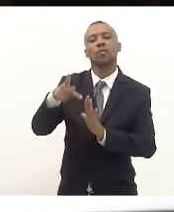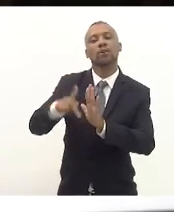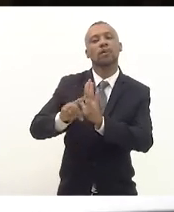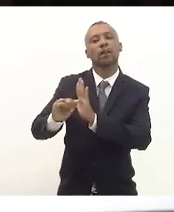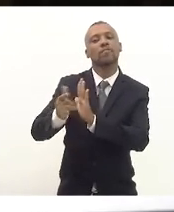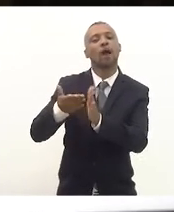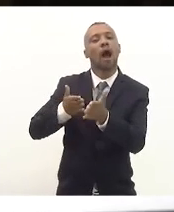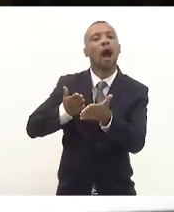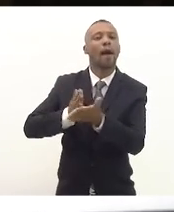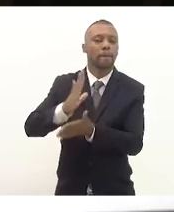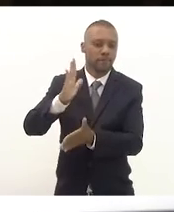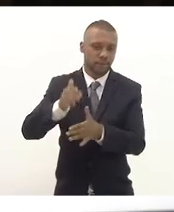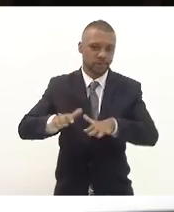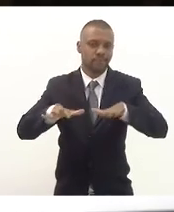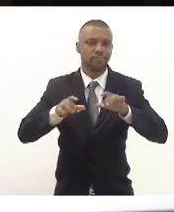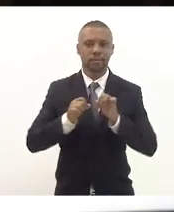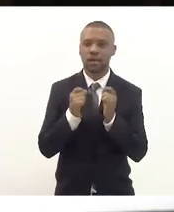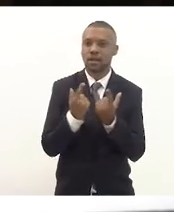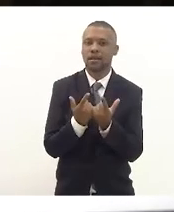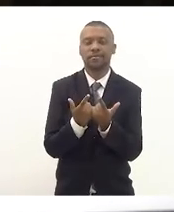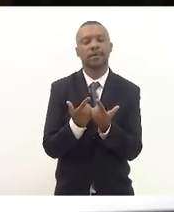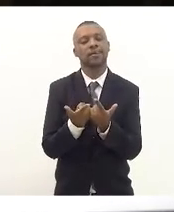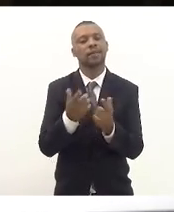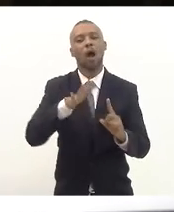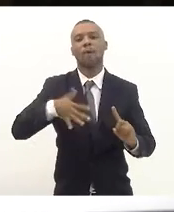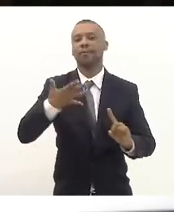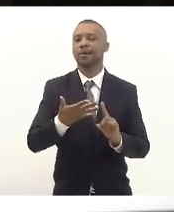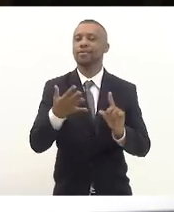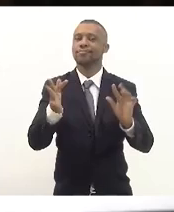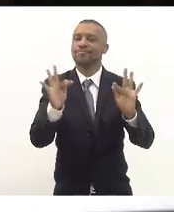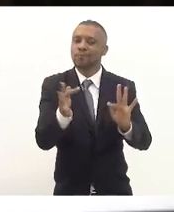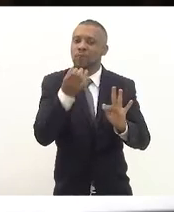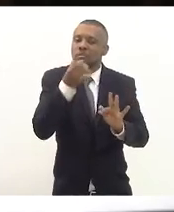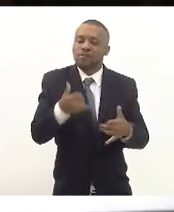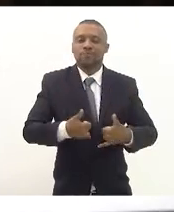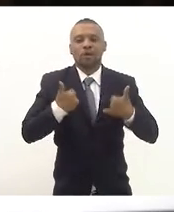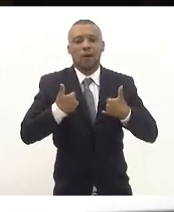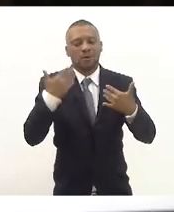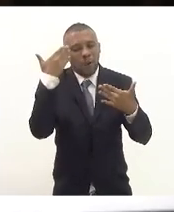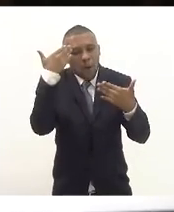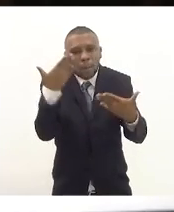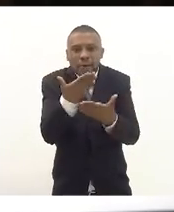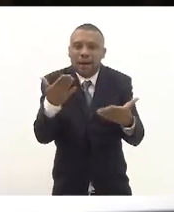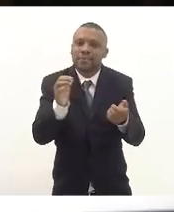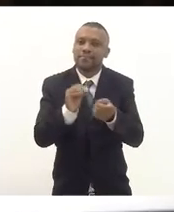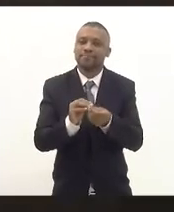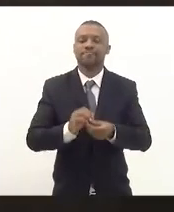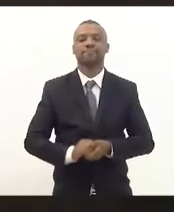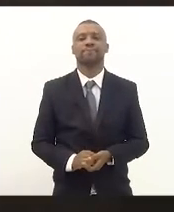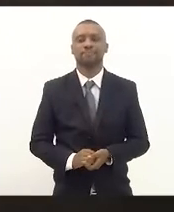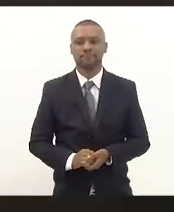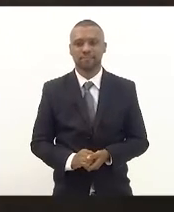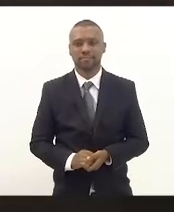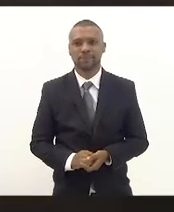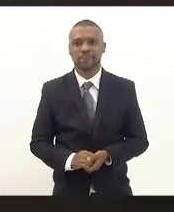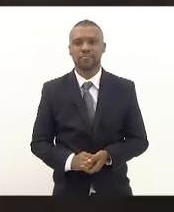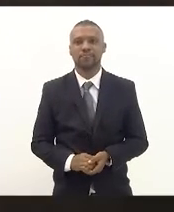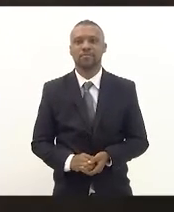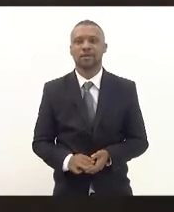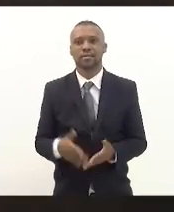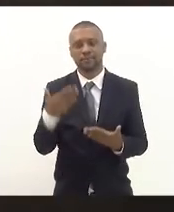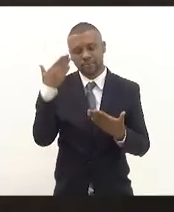aprovado aqui por essa homenagem tão feliz e tão honrada obrigado gente Obrigado